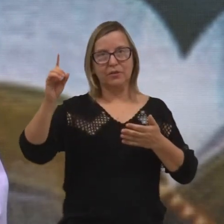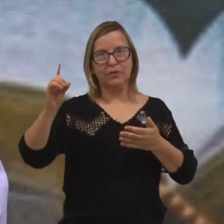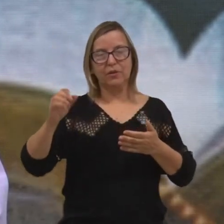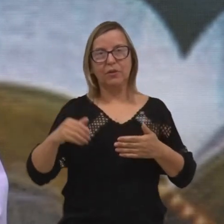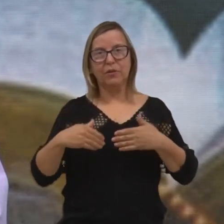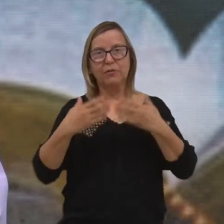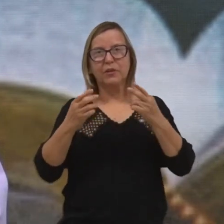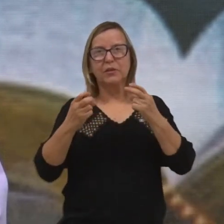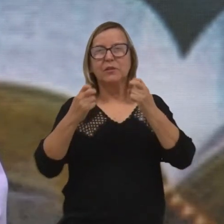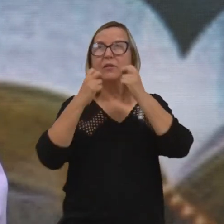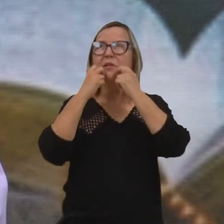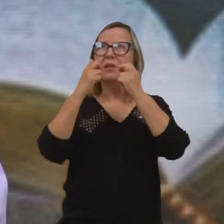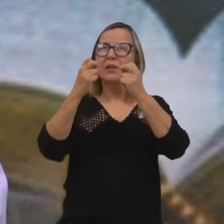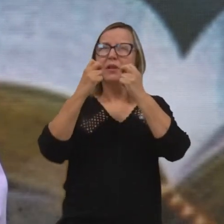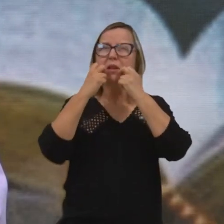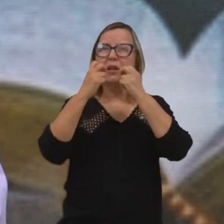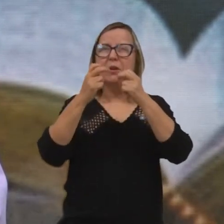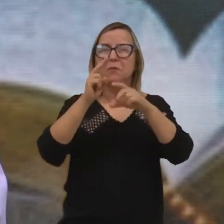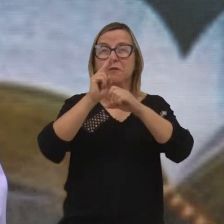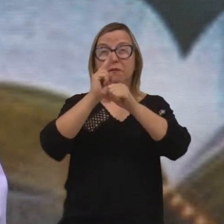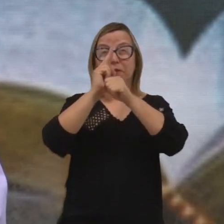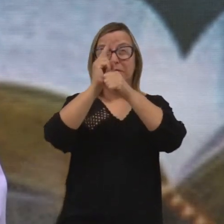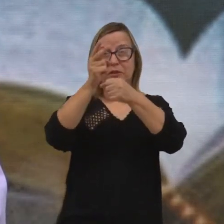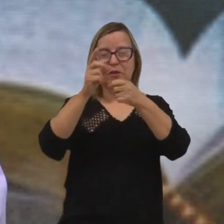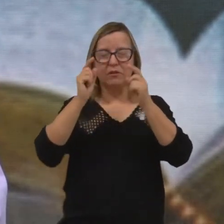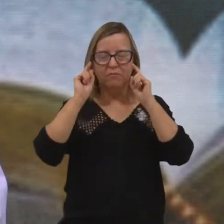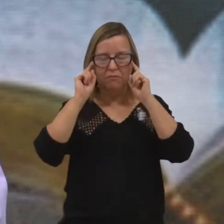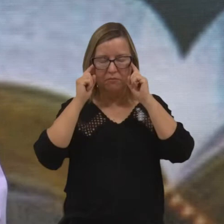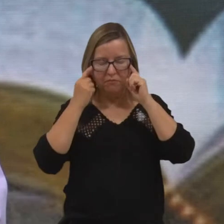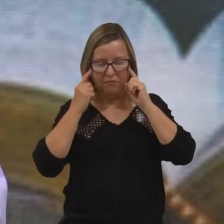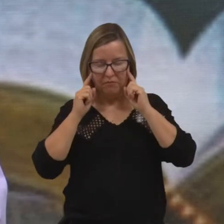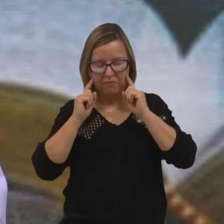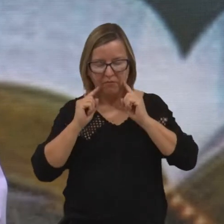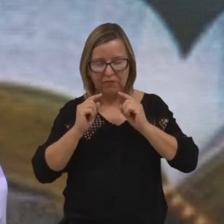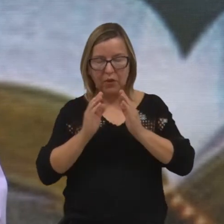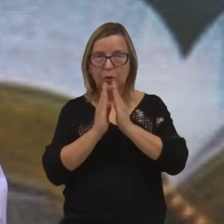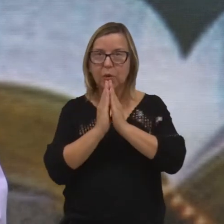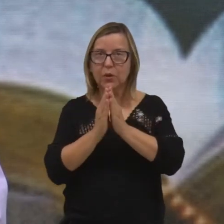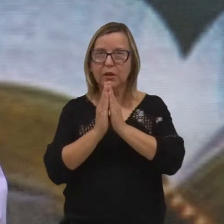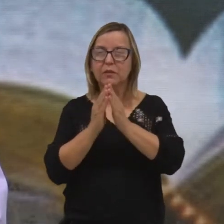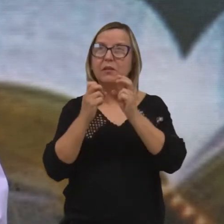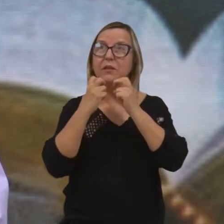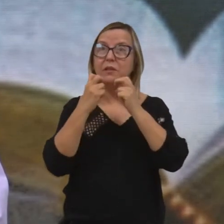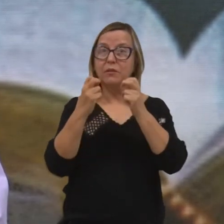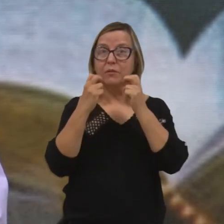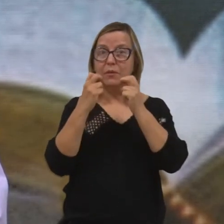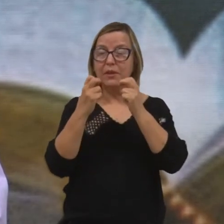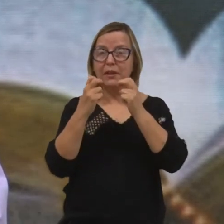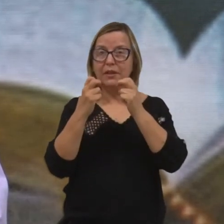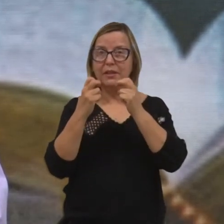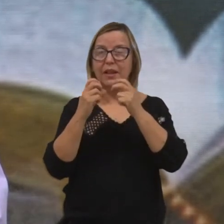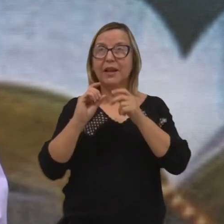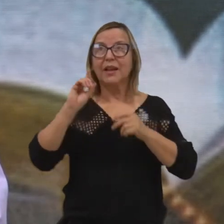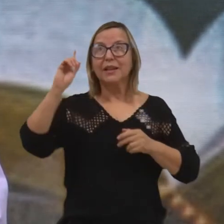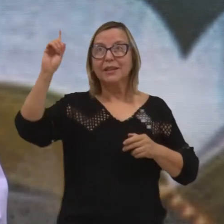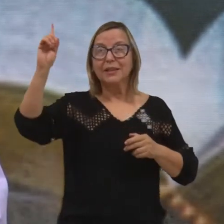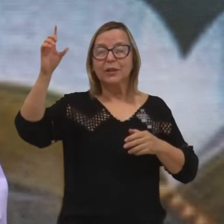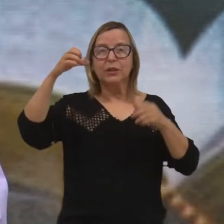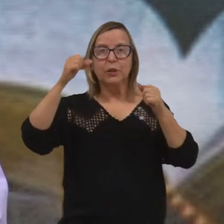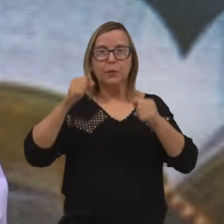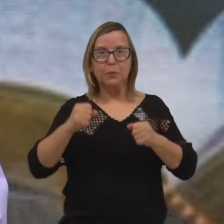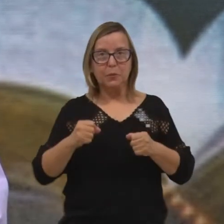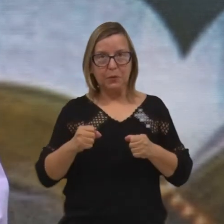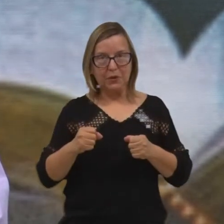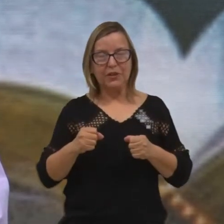com clamor, com forte clamor, com lágrimas, com orações e súplicas a quem podia o livrar da morte,